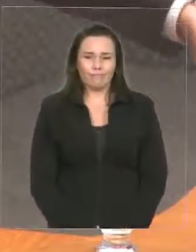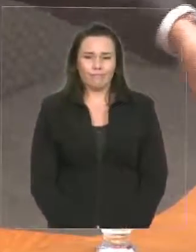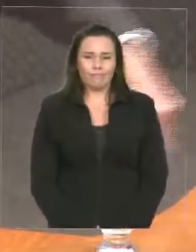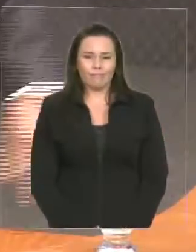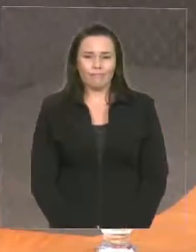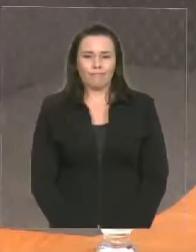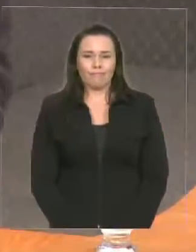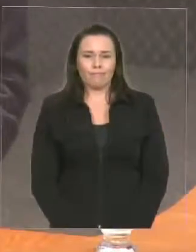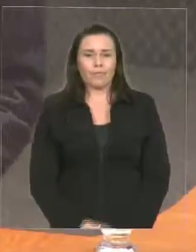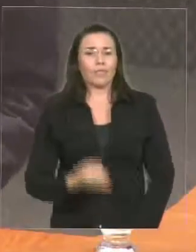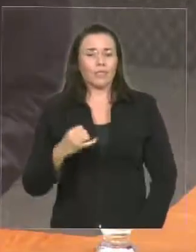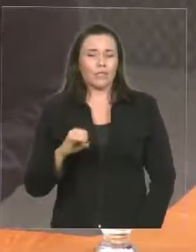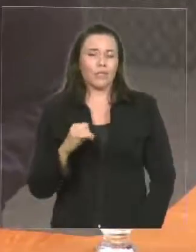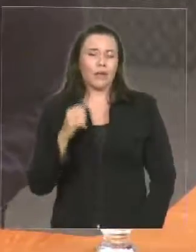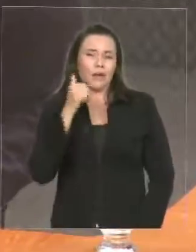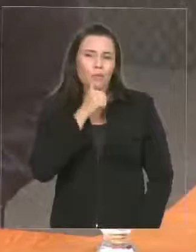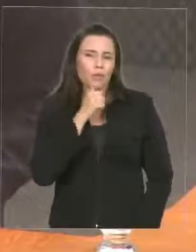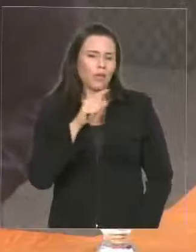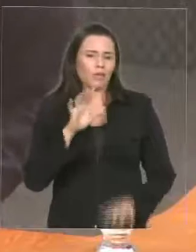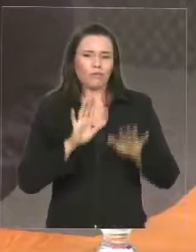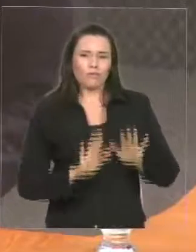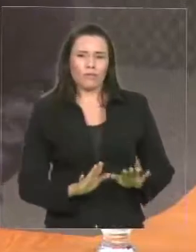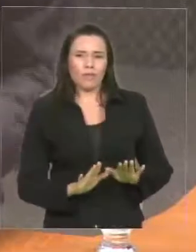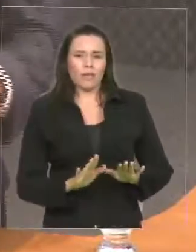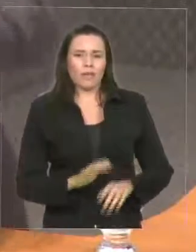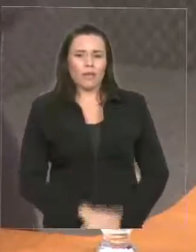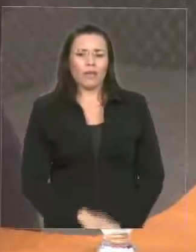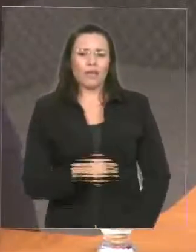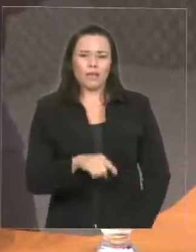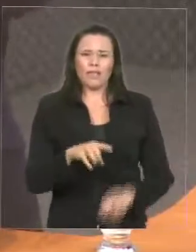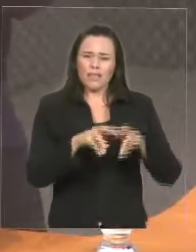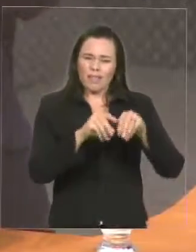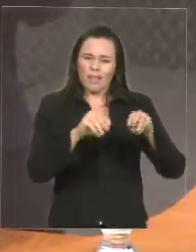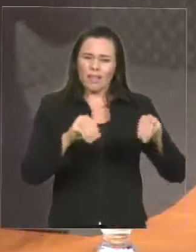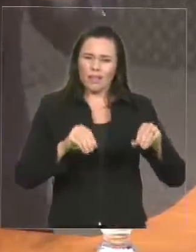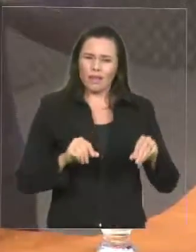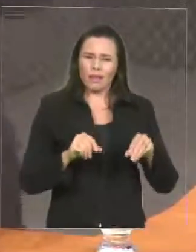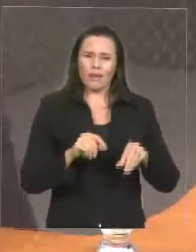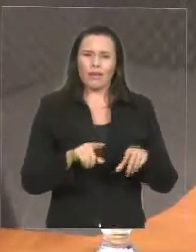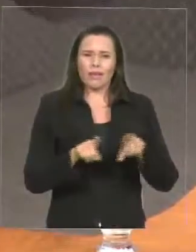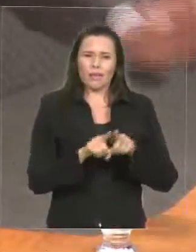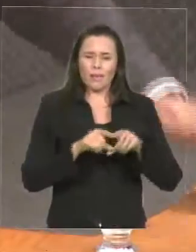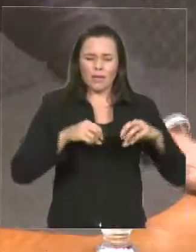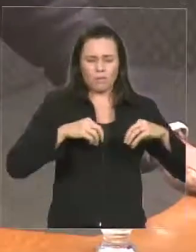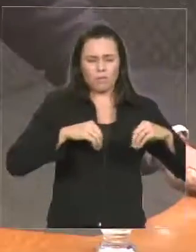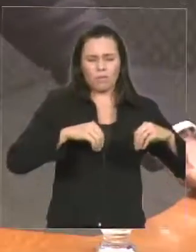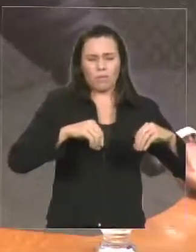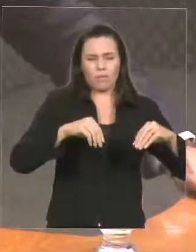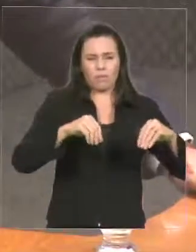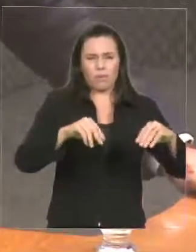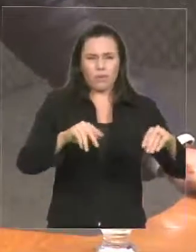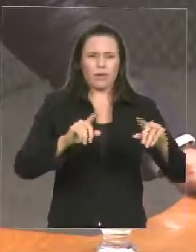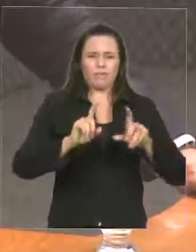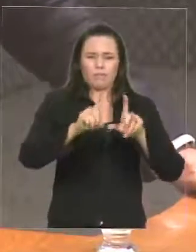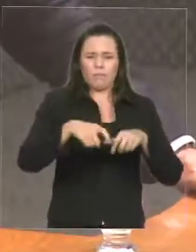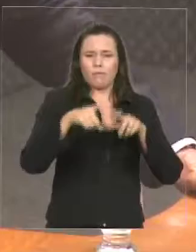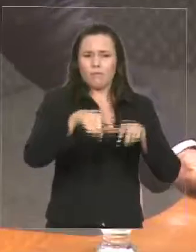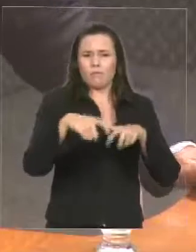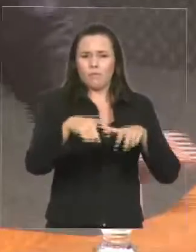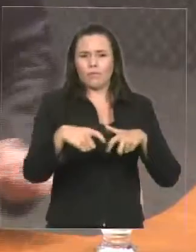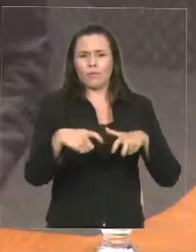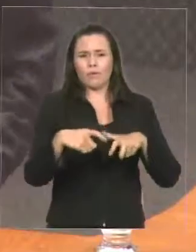não ficarem ali, não criassem os seus próprios alimentos, o homem começava também a percorrer o mundo, a ficar